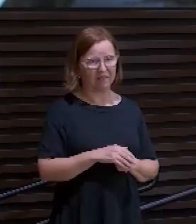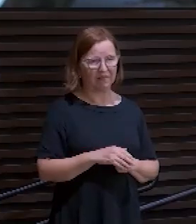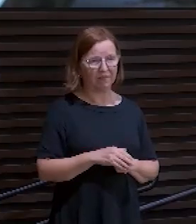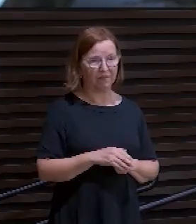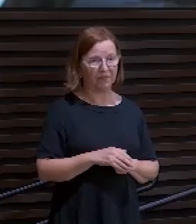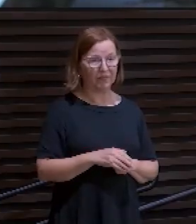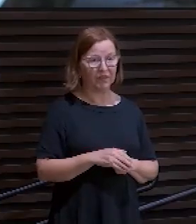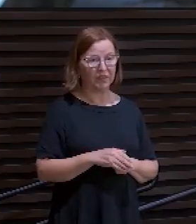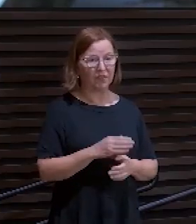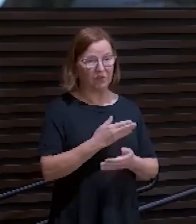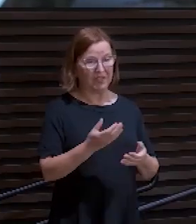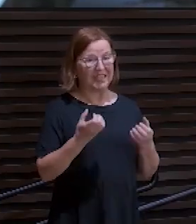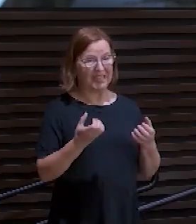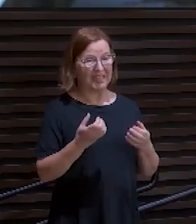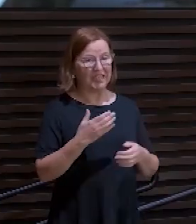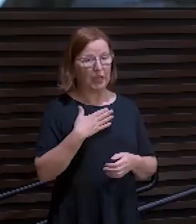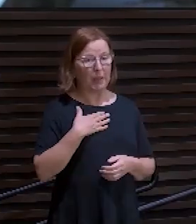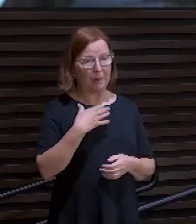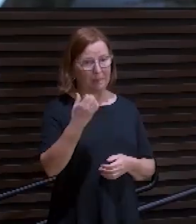Vocês queriam me matar.